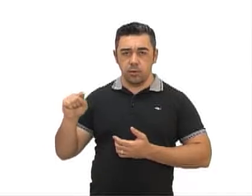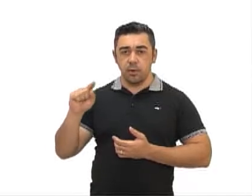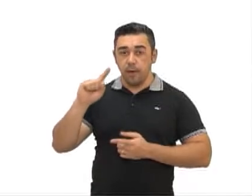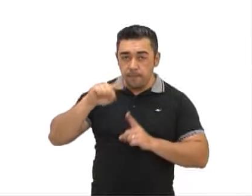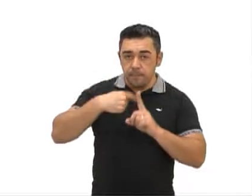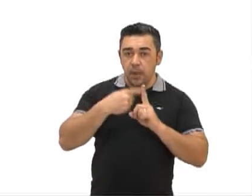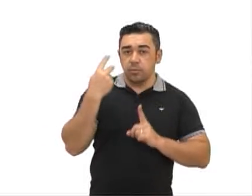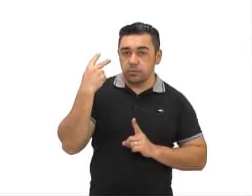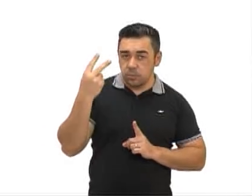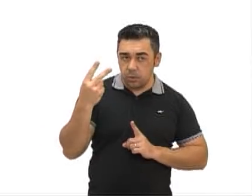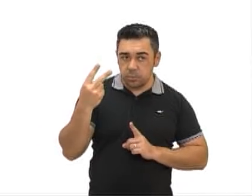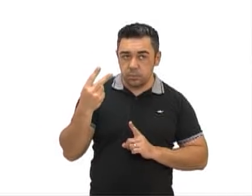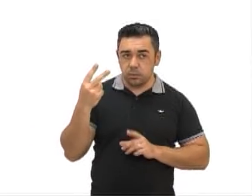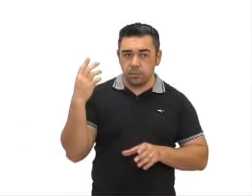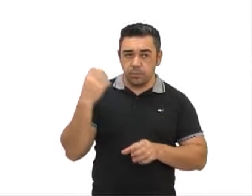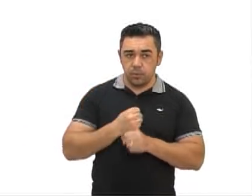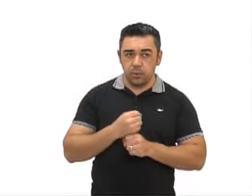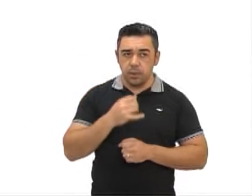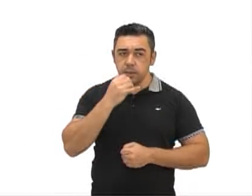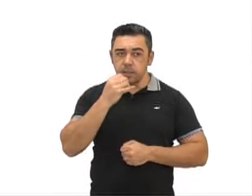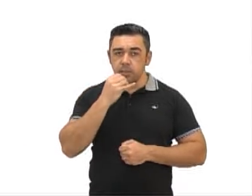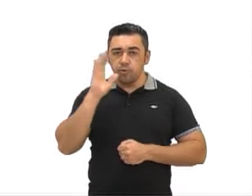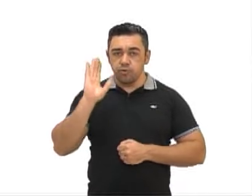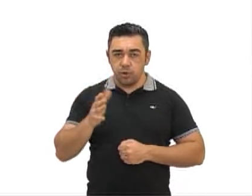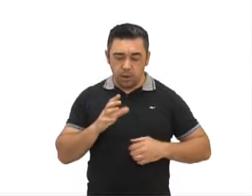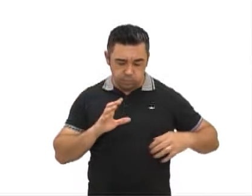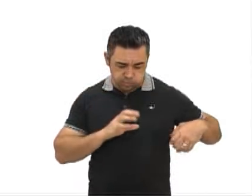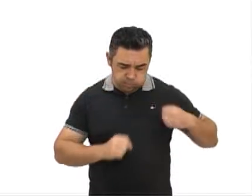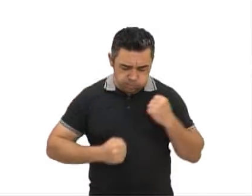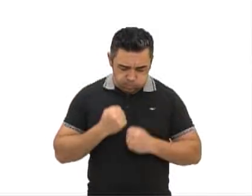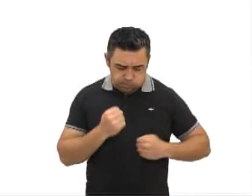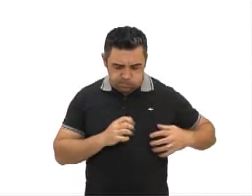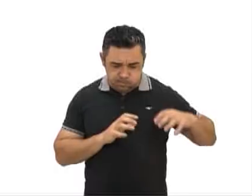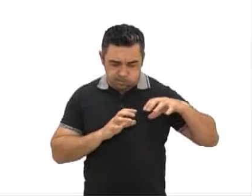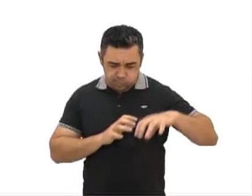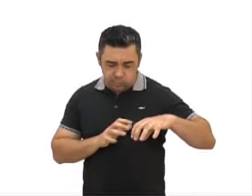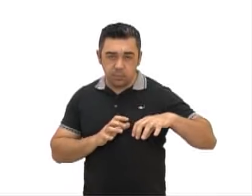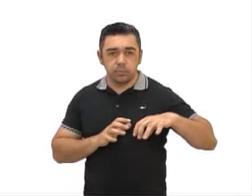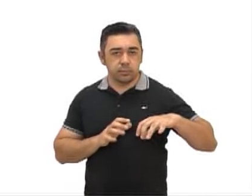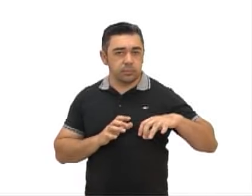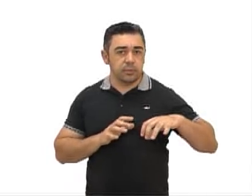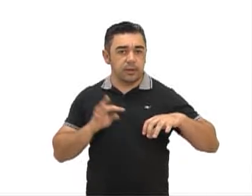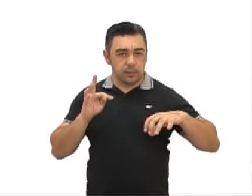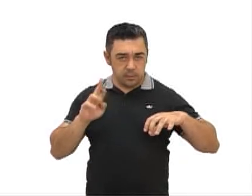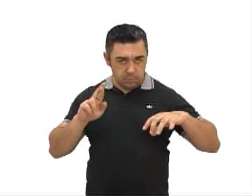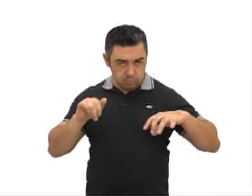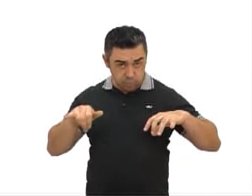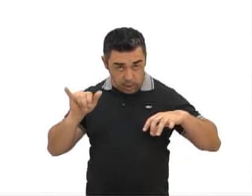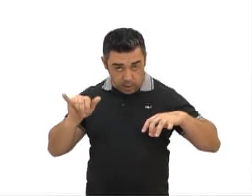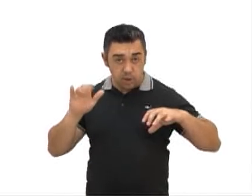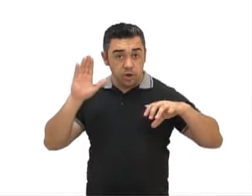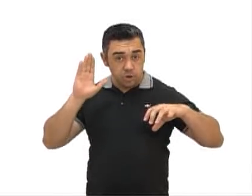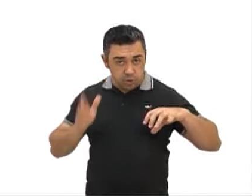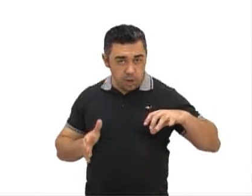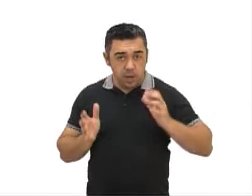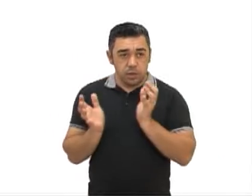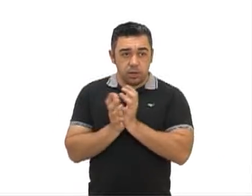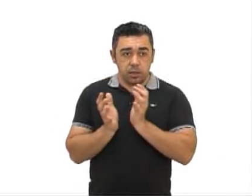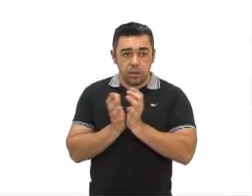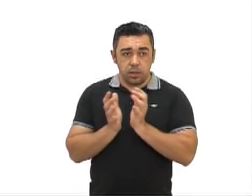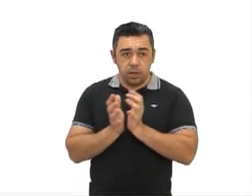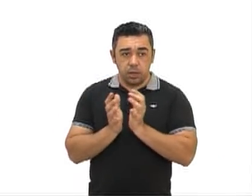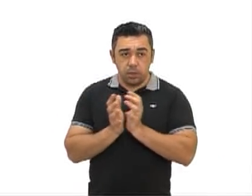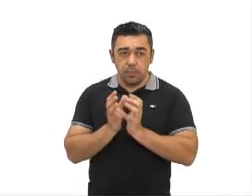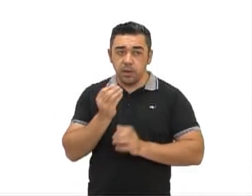extras. Após o try, ou seja, o time conseguiu marcar o try, a equipe que pontuou pode realizar